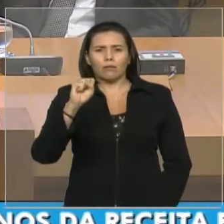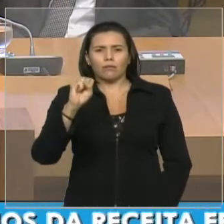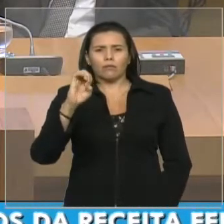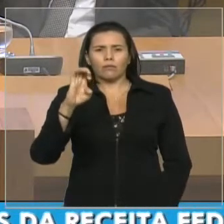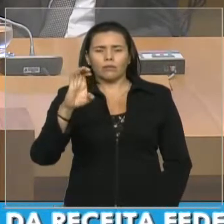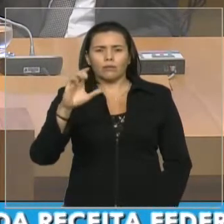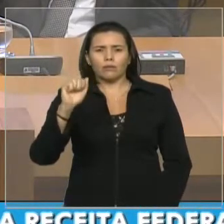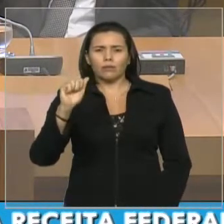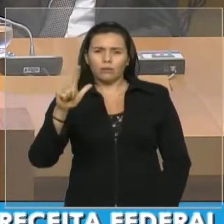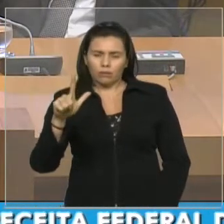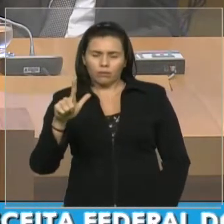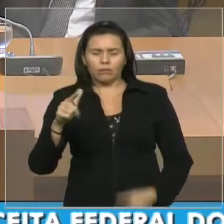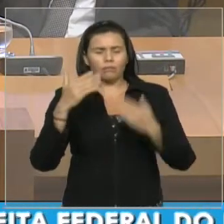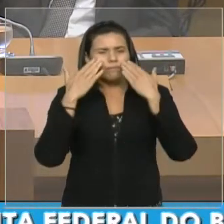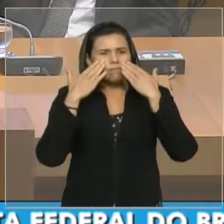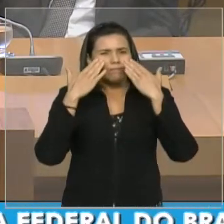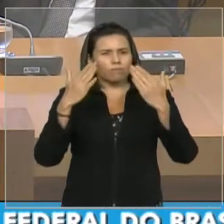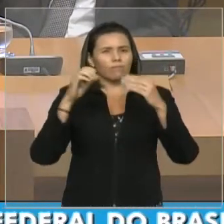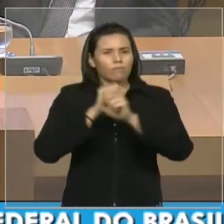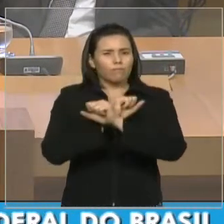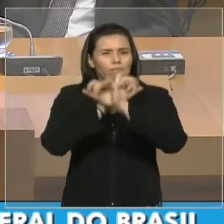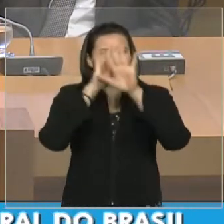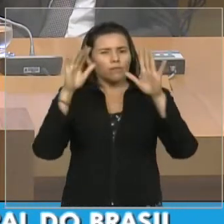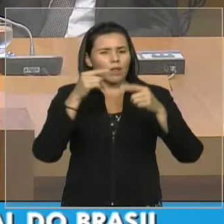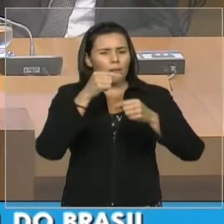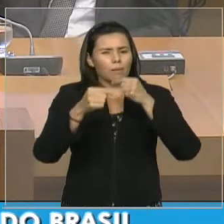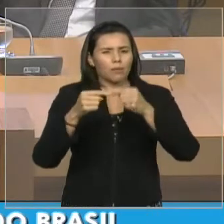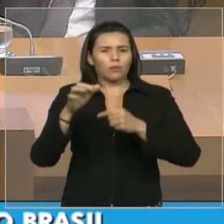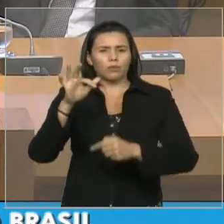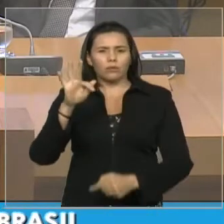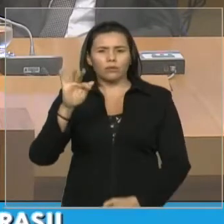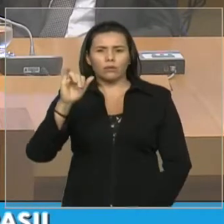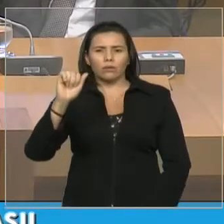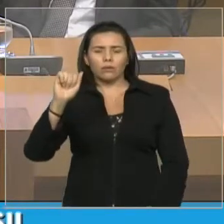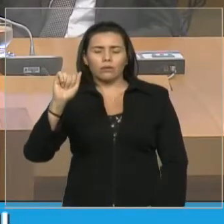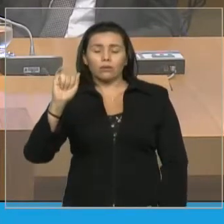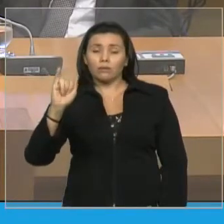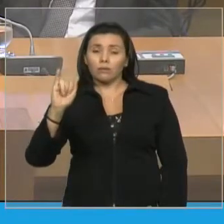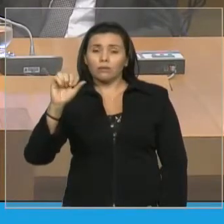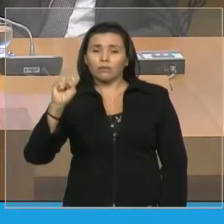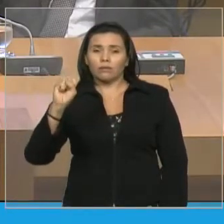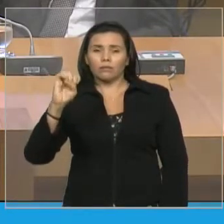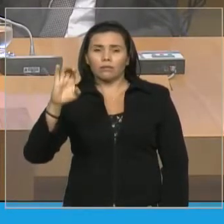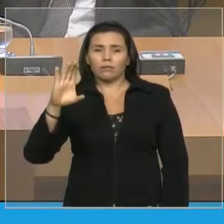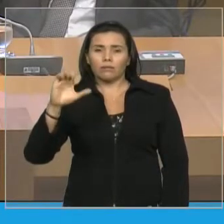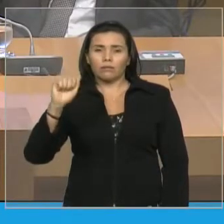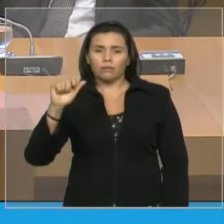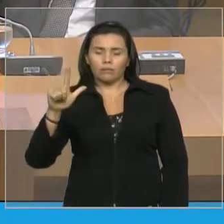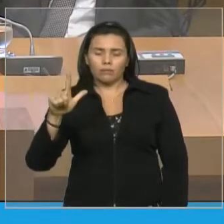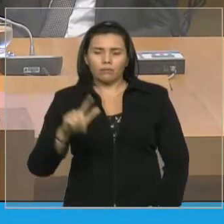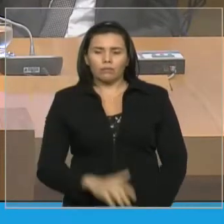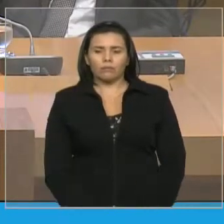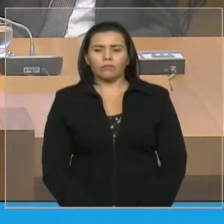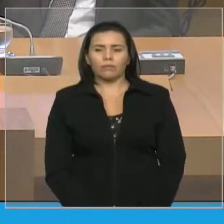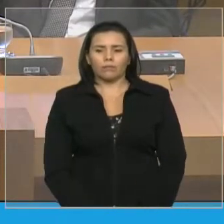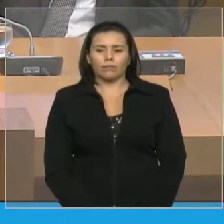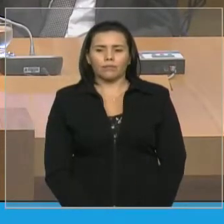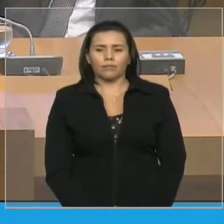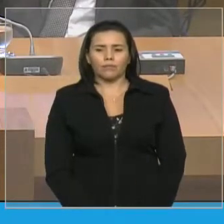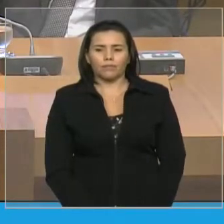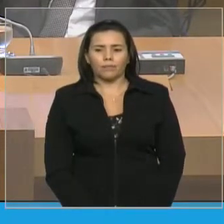transparência a essa política fiscal. E, enfim, quero, ao concluir as minhas